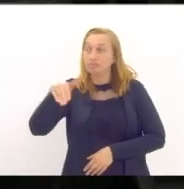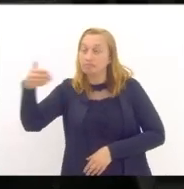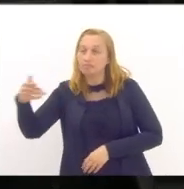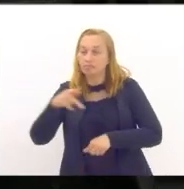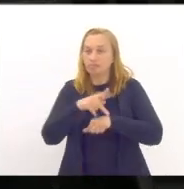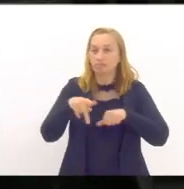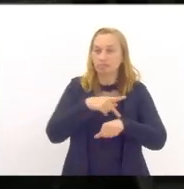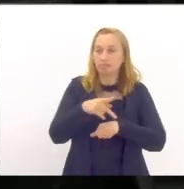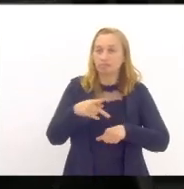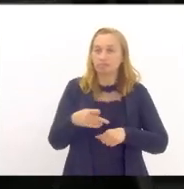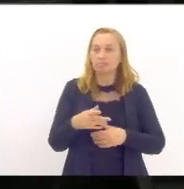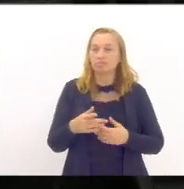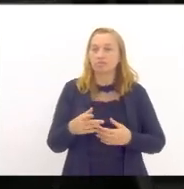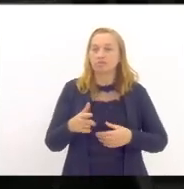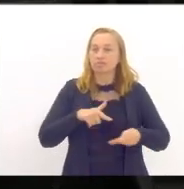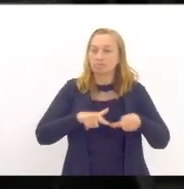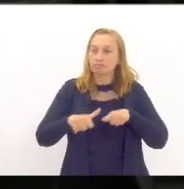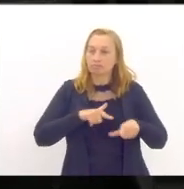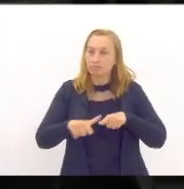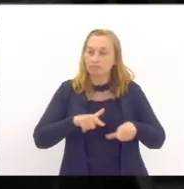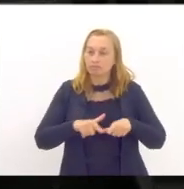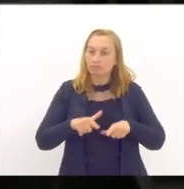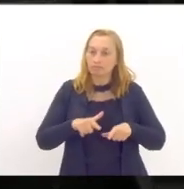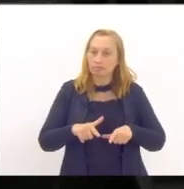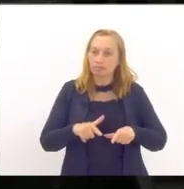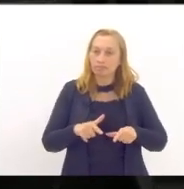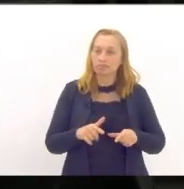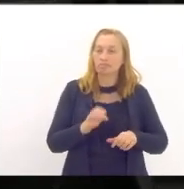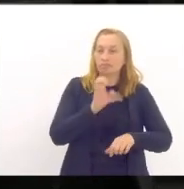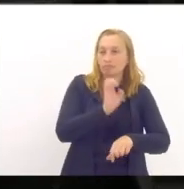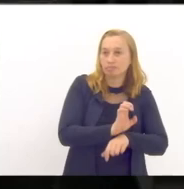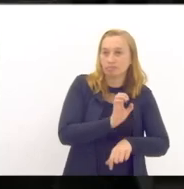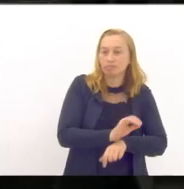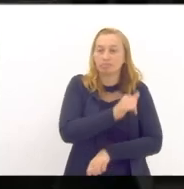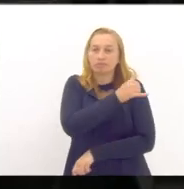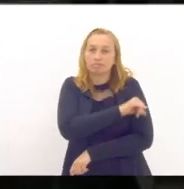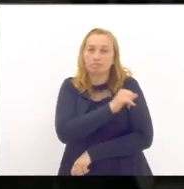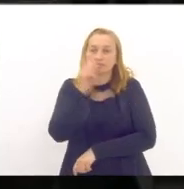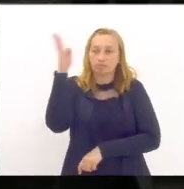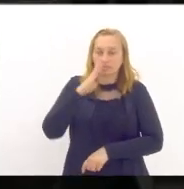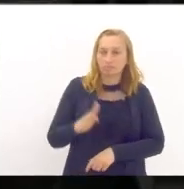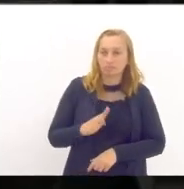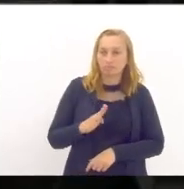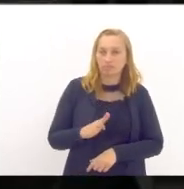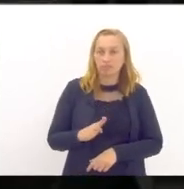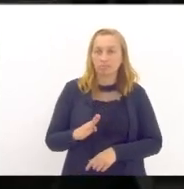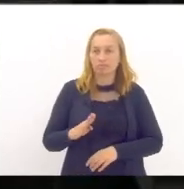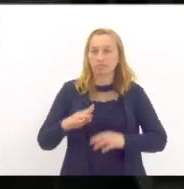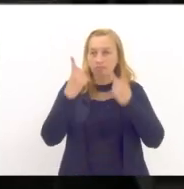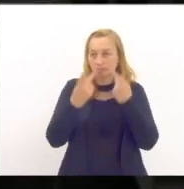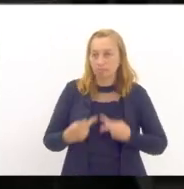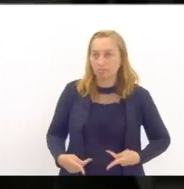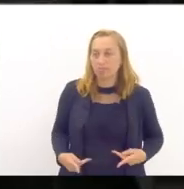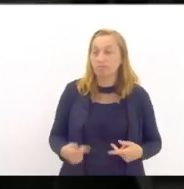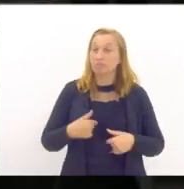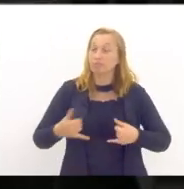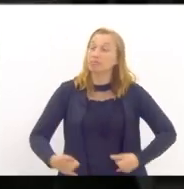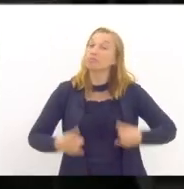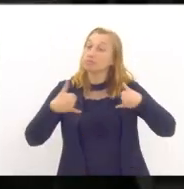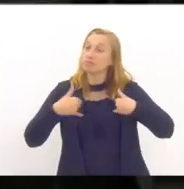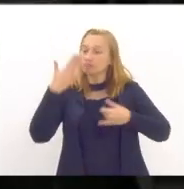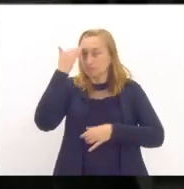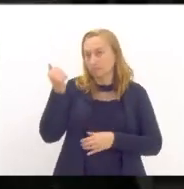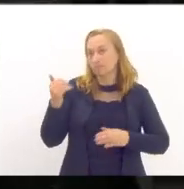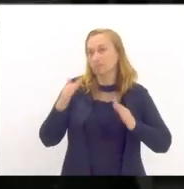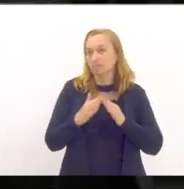que, de qualquer forma, tenham serviços prestados ao Estado do Rio de Janeiro, ao Brasil ou à humanidade. Eu fico honrado em saber que esta